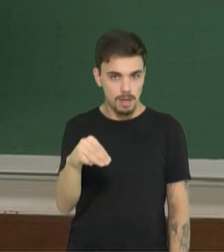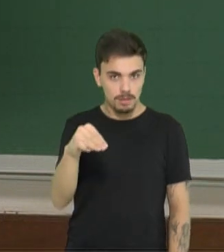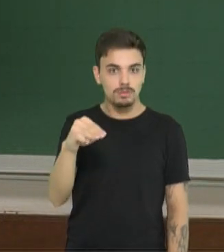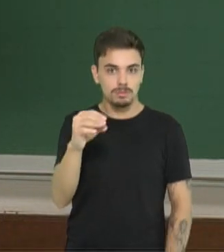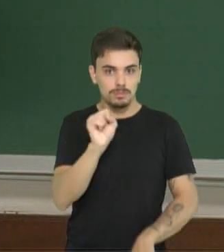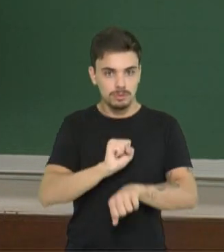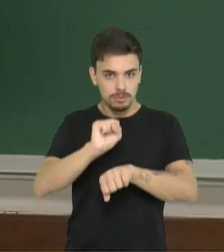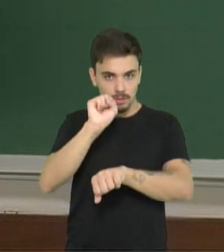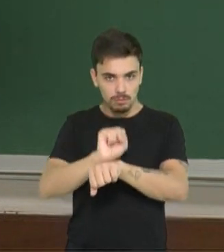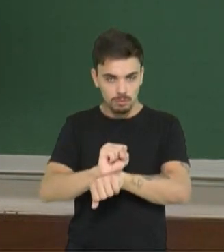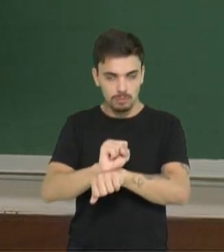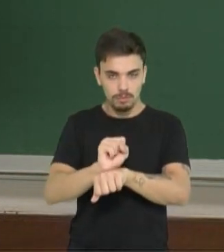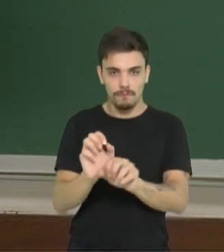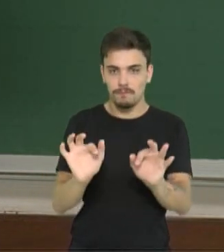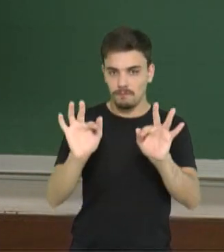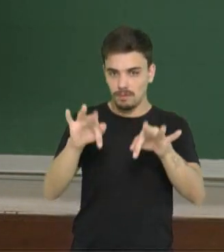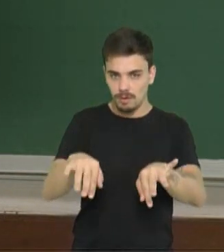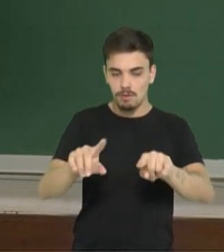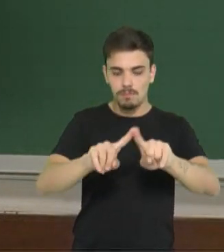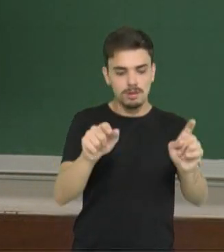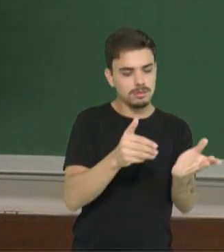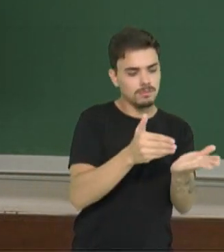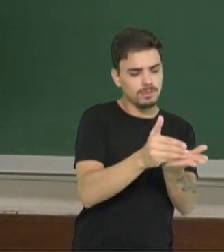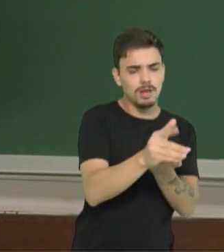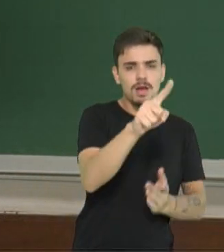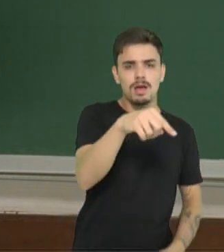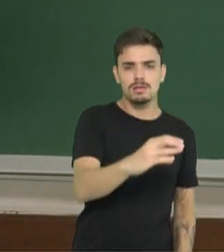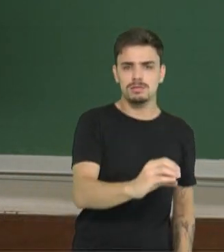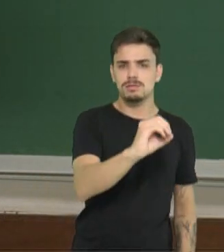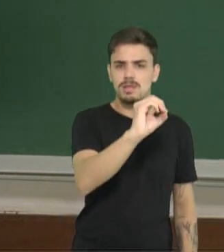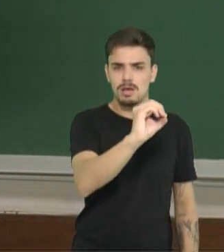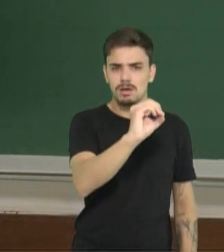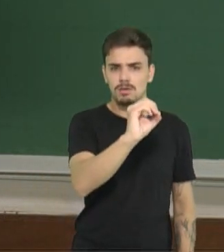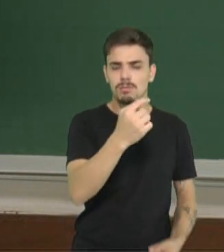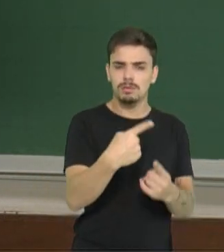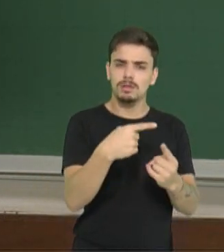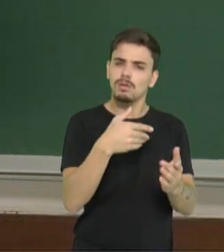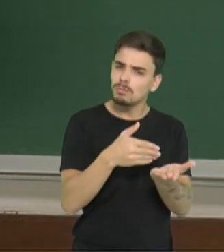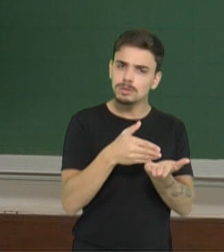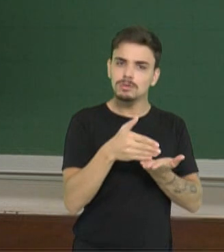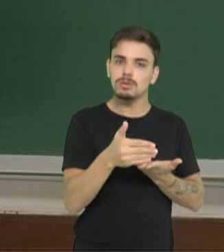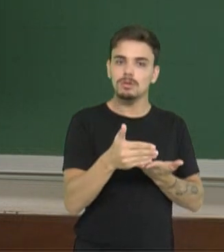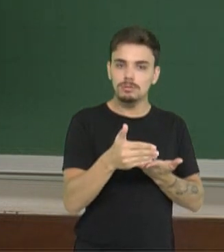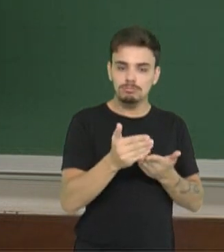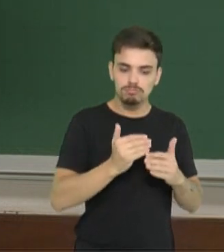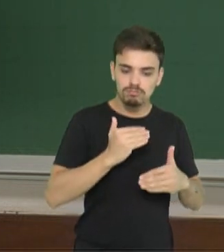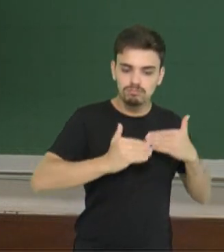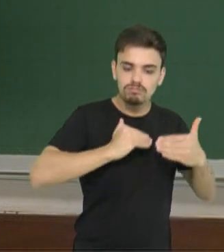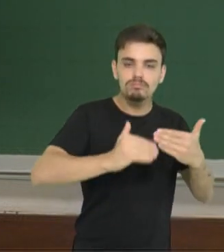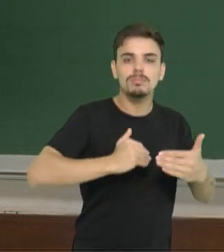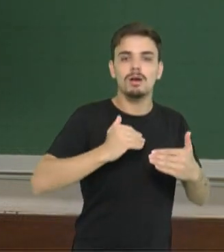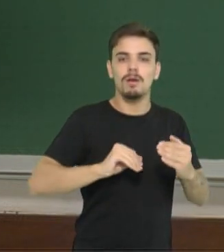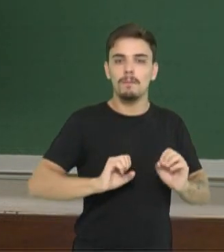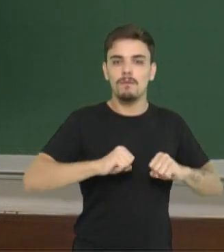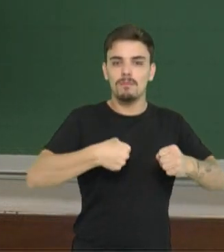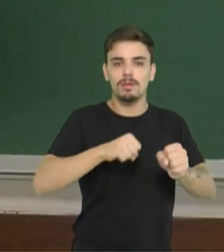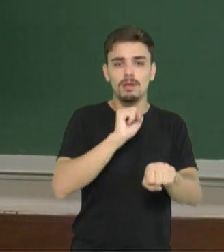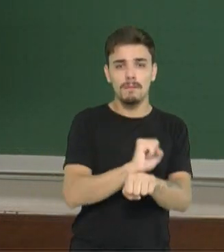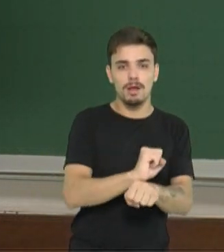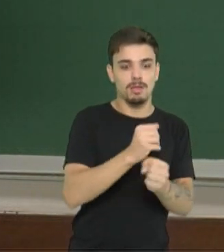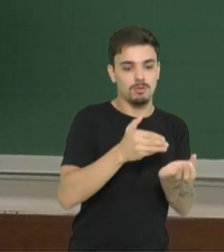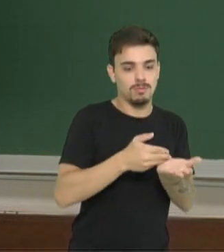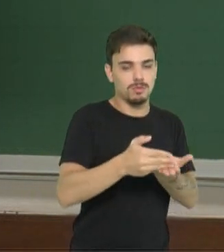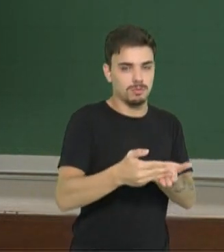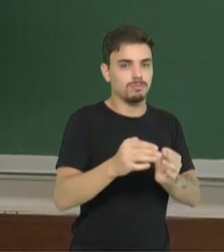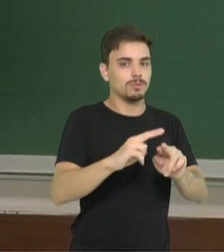velocidade final, né? A velocidade inicial, 0, porque ele começou, né, partiu do repouso.